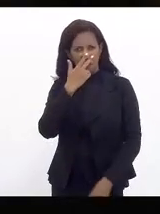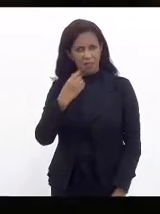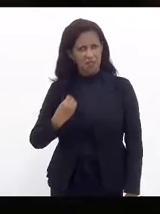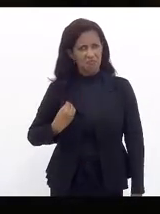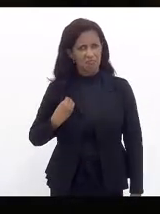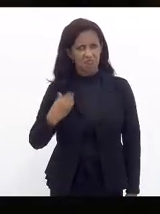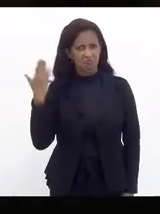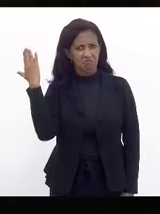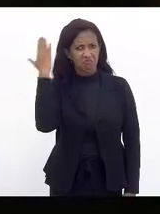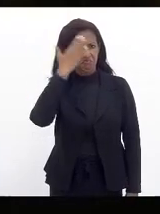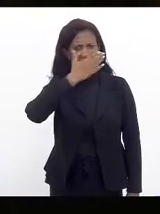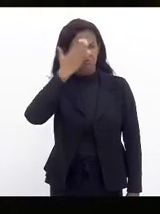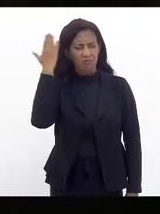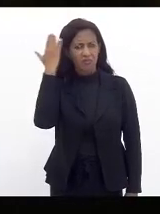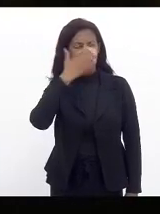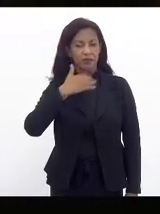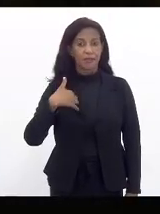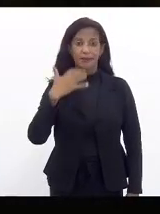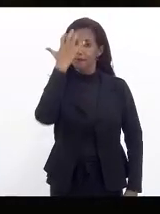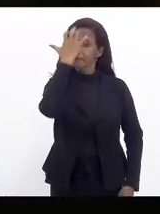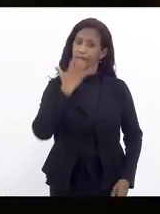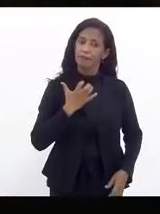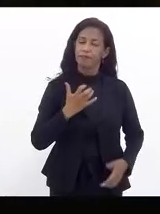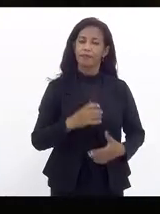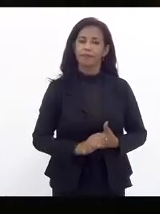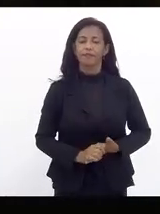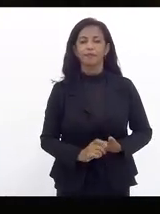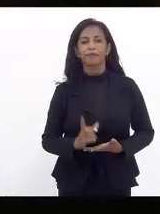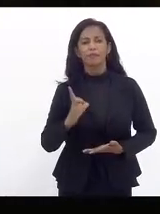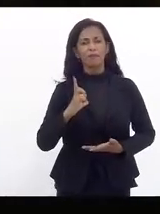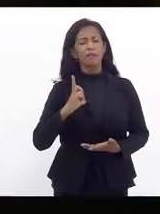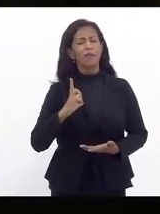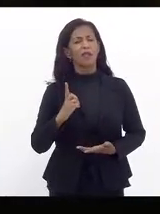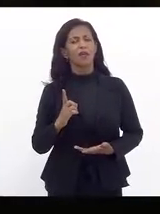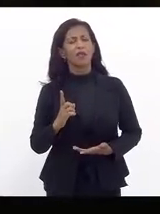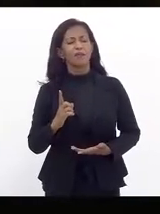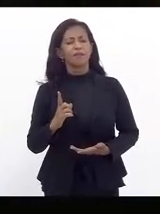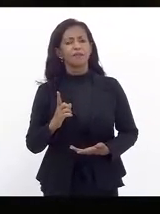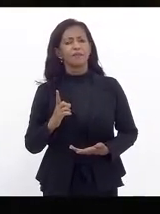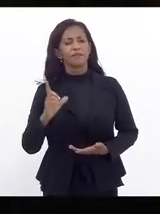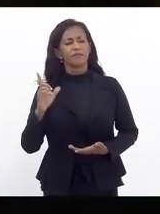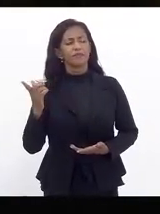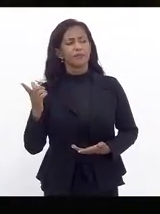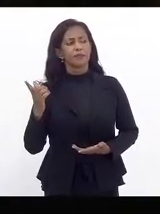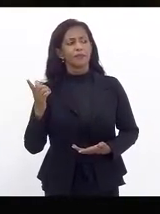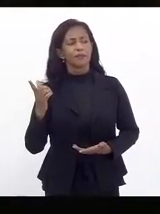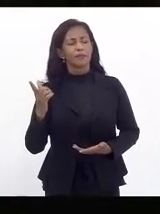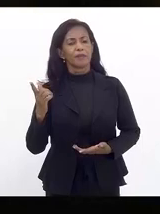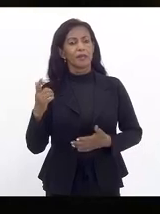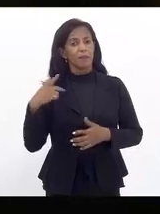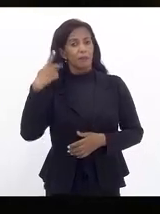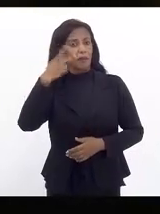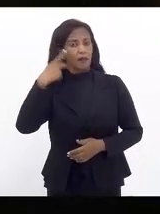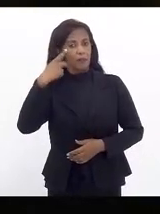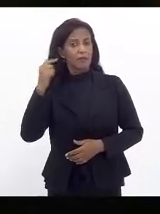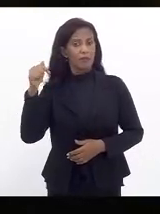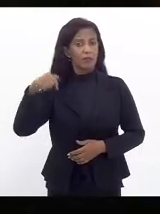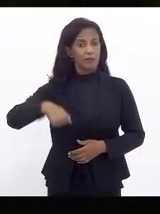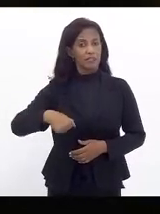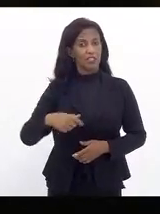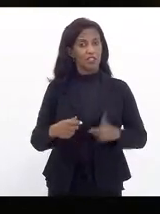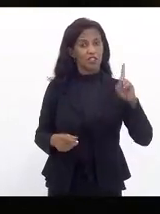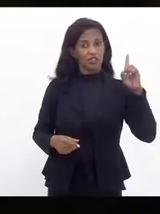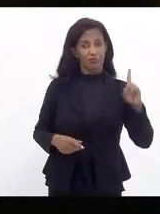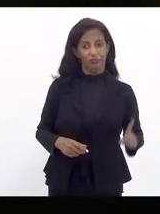existisse. E isso é muito sério. E tem chegado ao meu conhecimento que tem parlamentares de